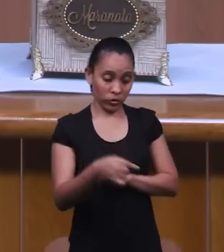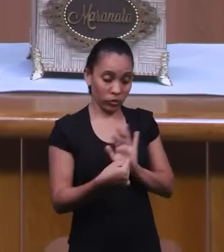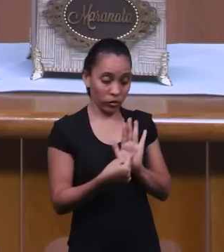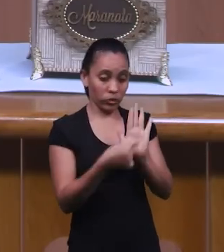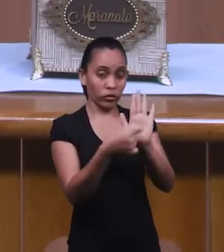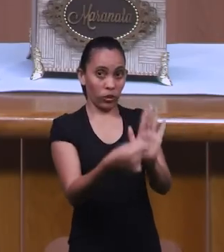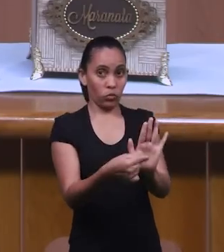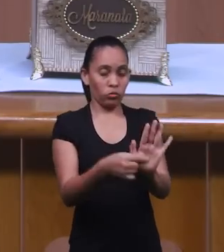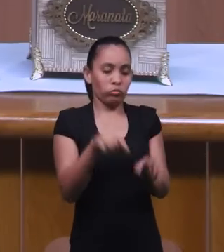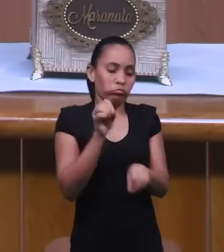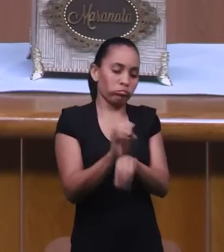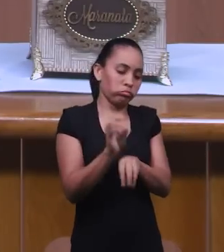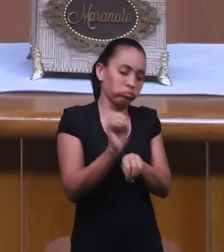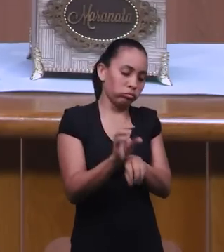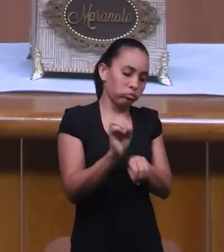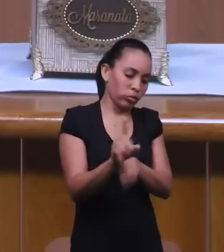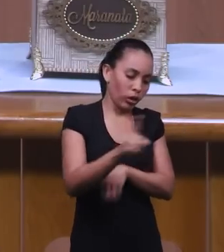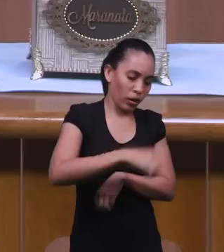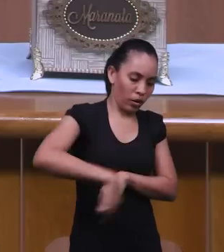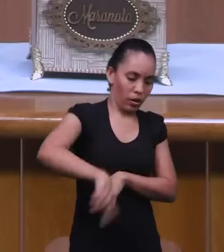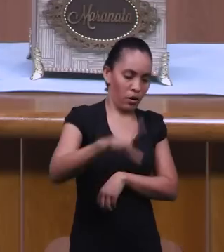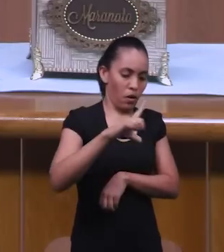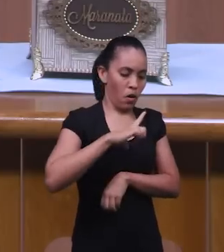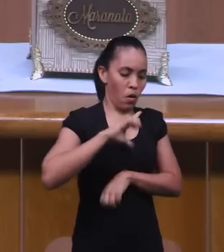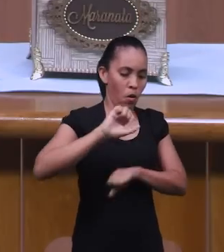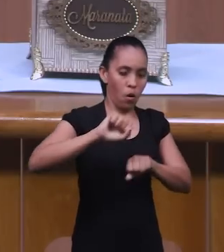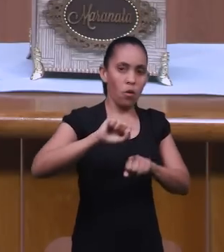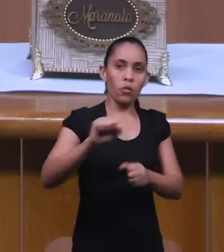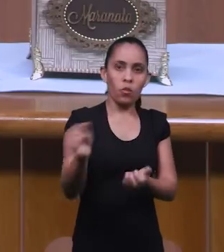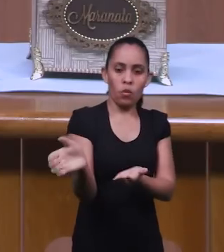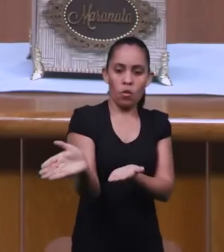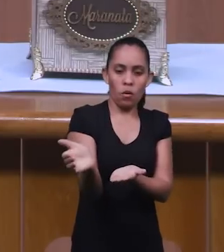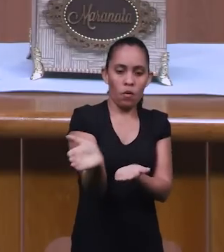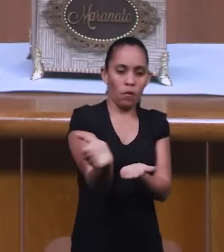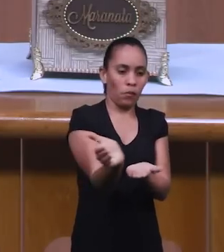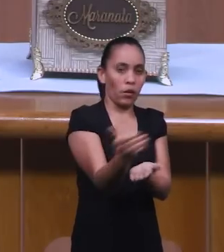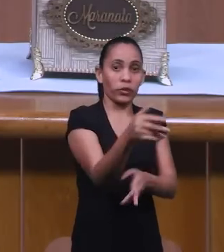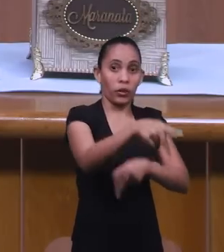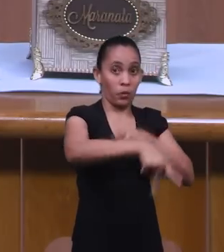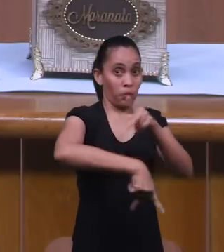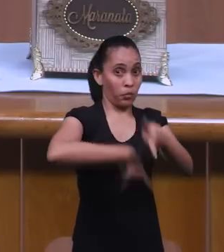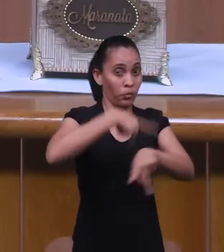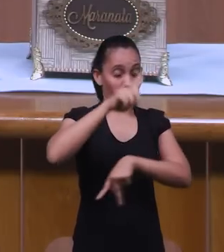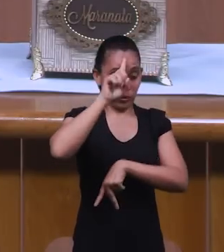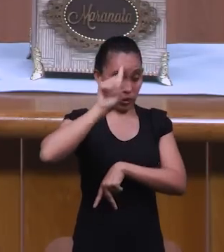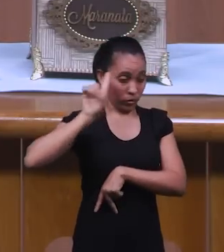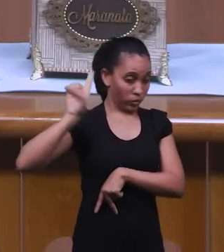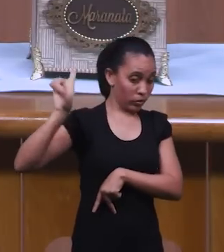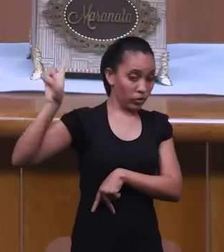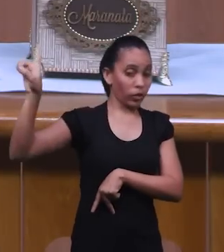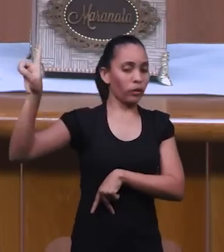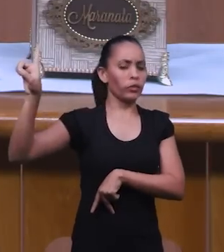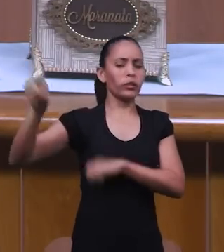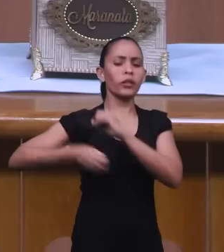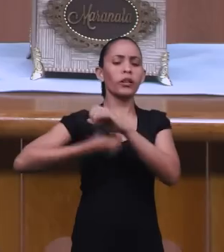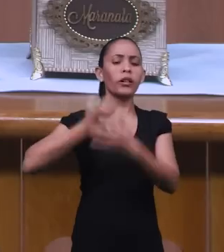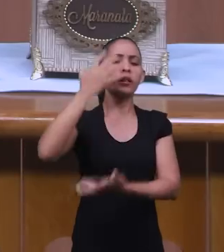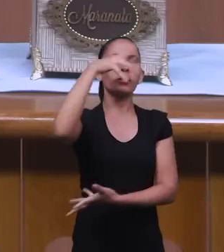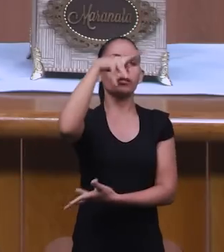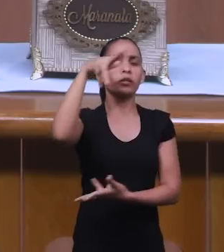deu todas as orientações. Mandou que recolhesse uma oferta do povo. Ora, Deus é o Senhor dos céus e da